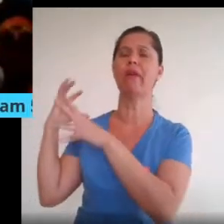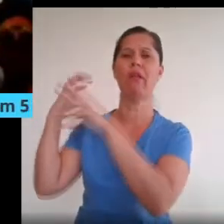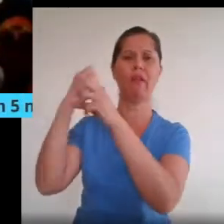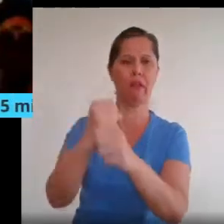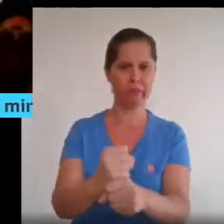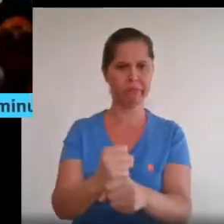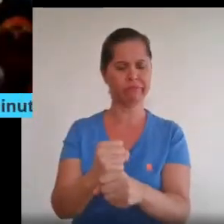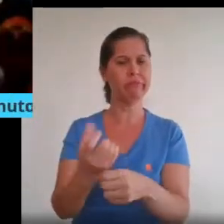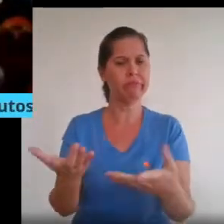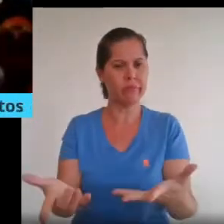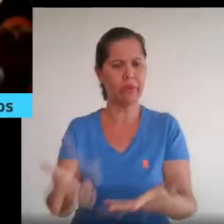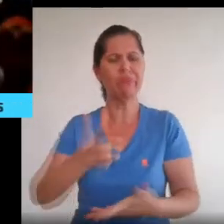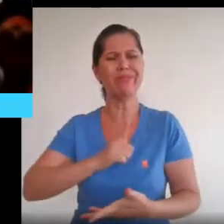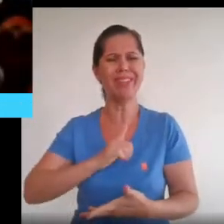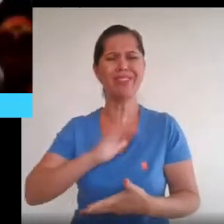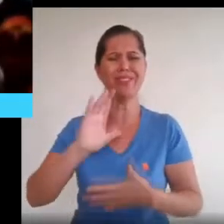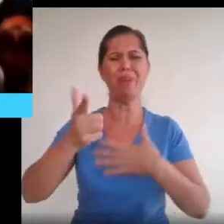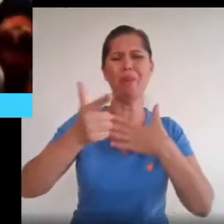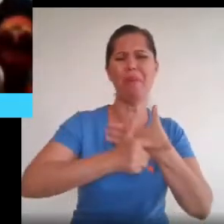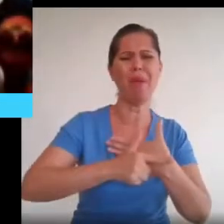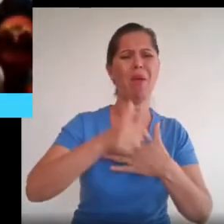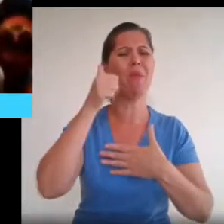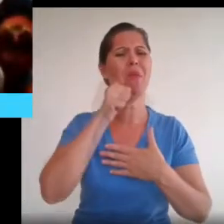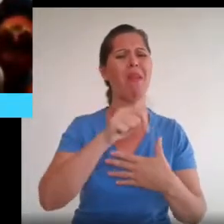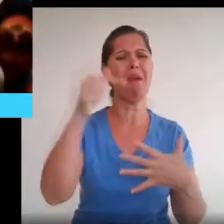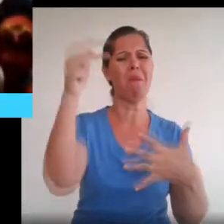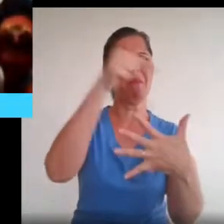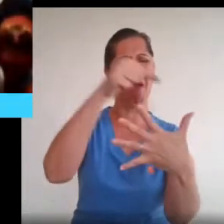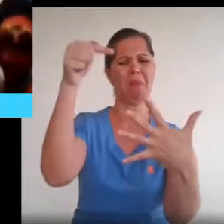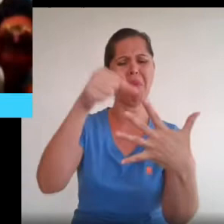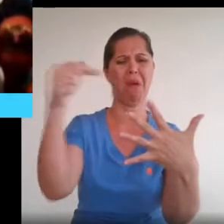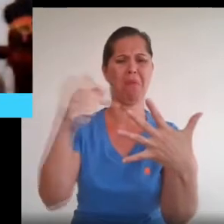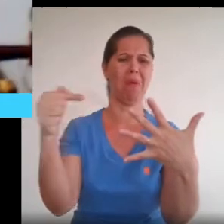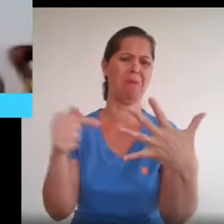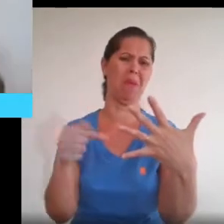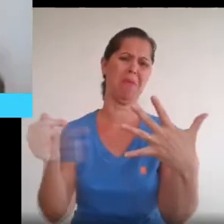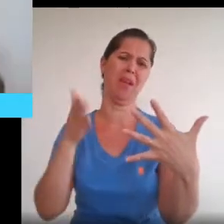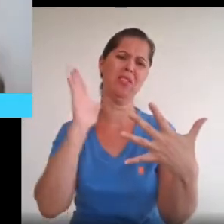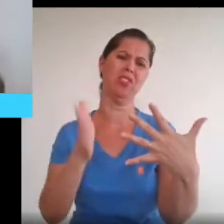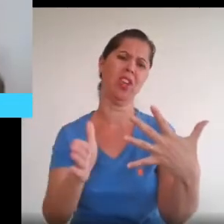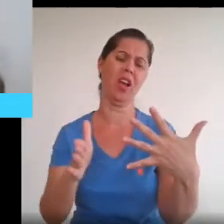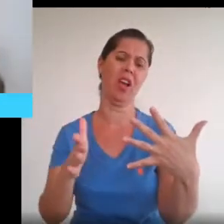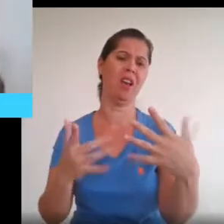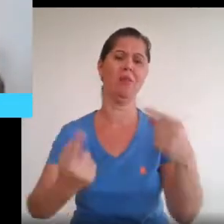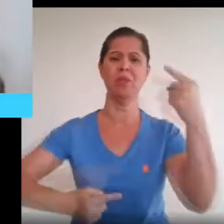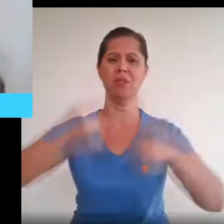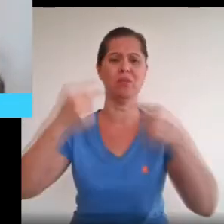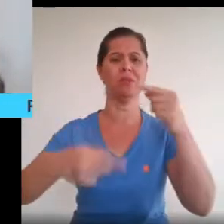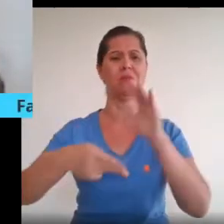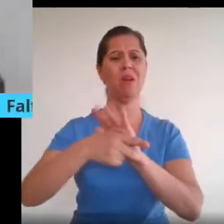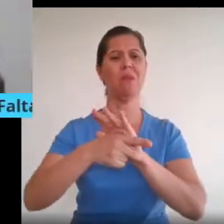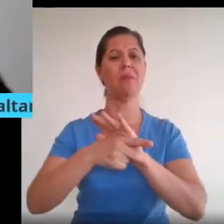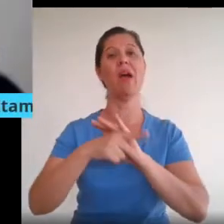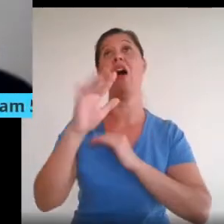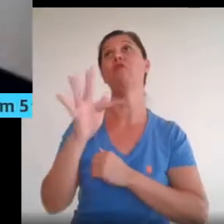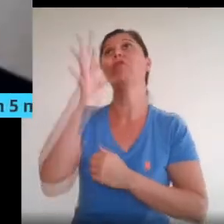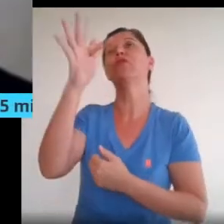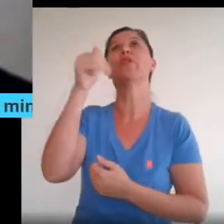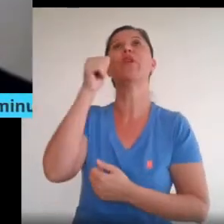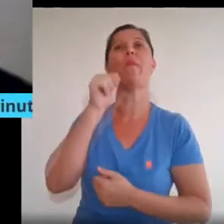historicamente, a gente tem aí, né, essas discussões da história da mulher.